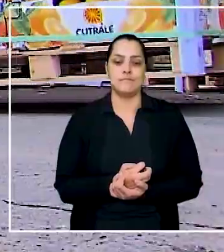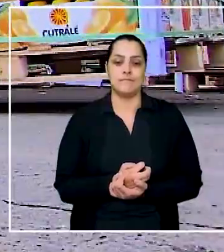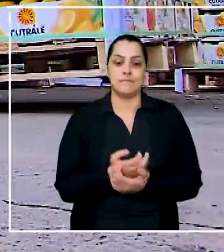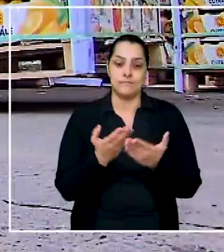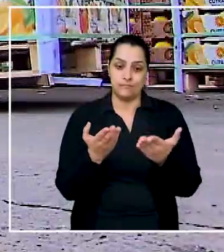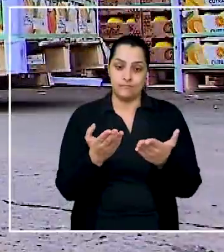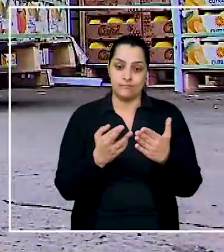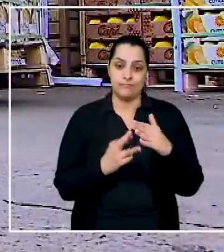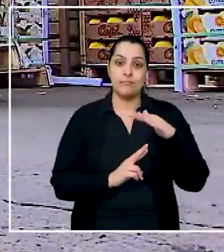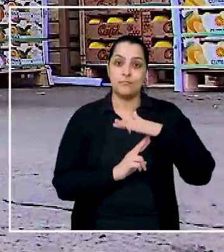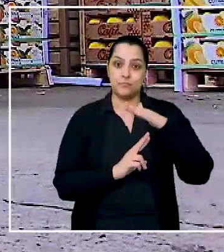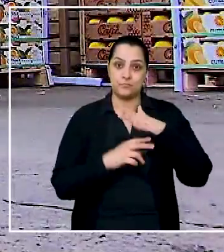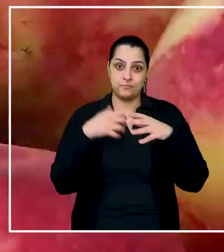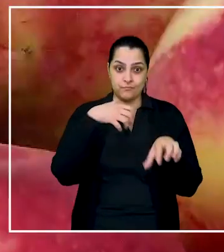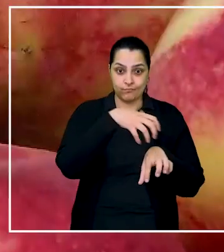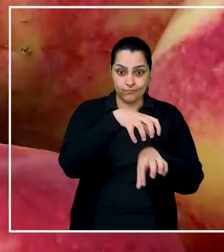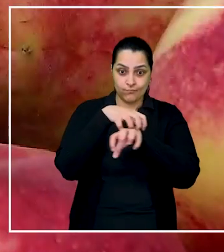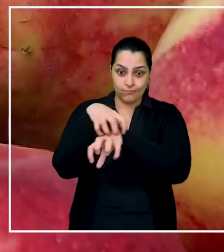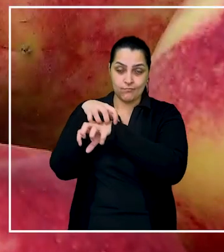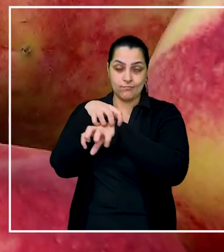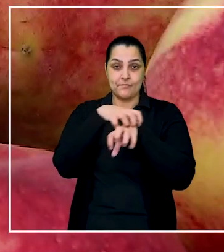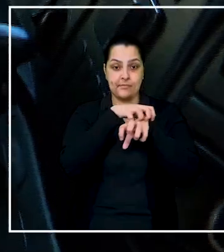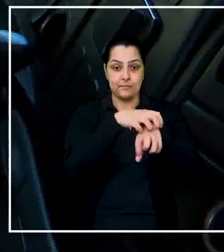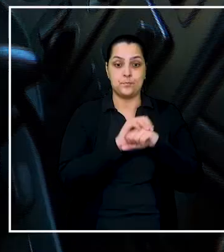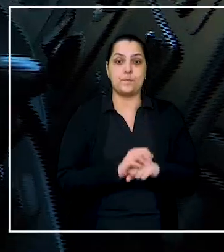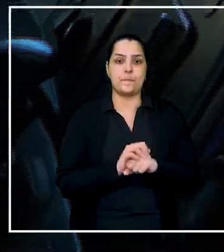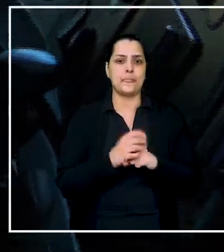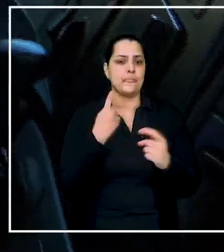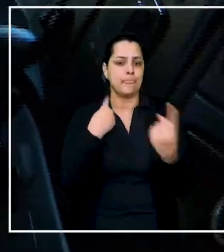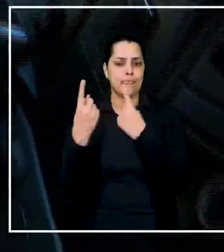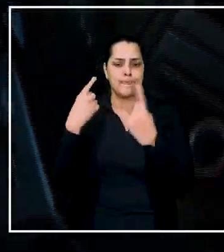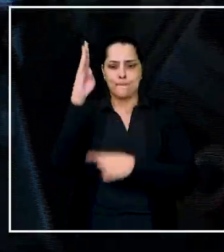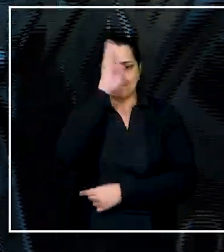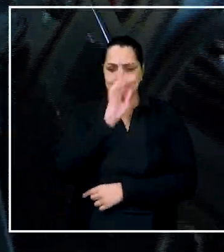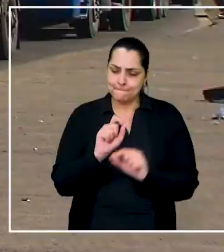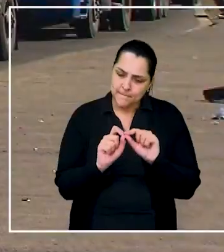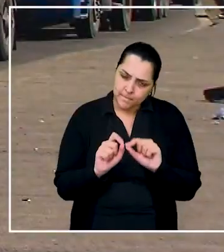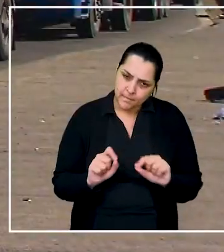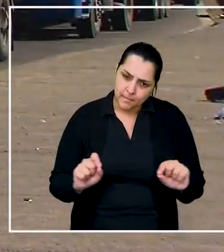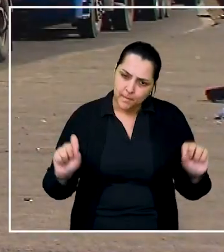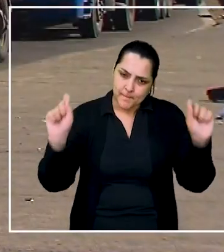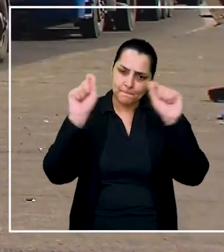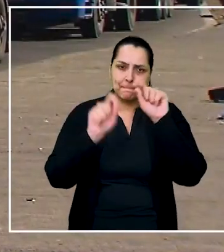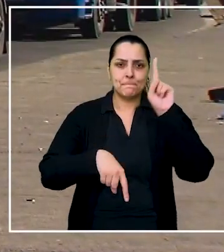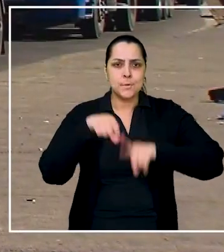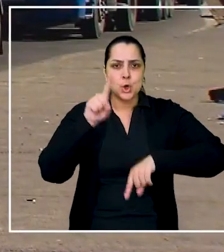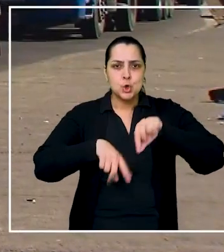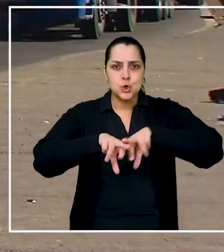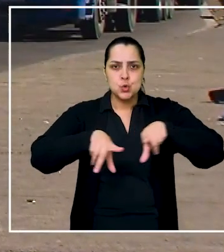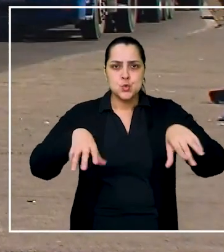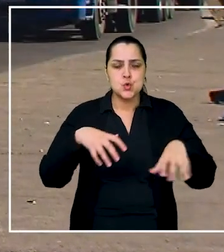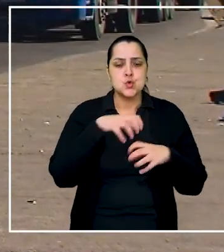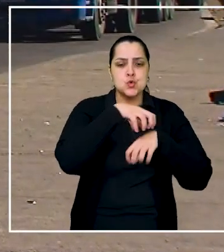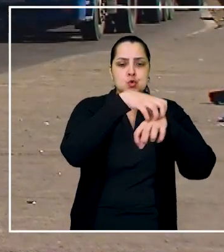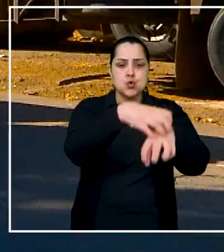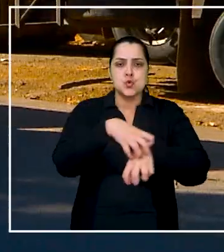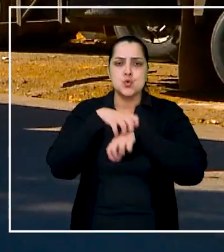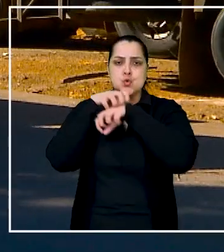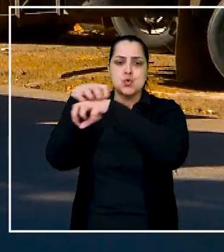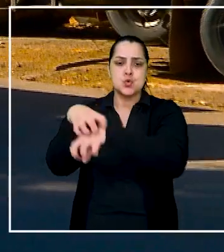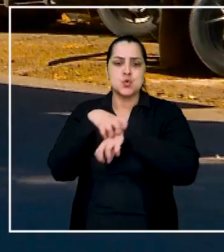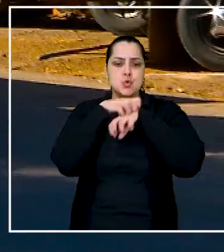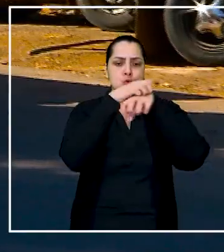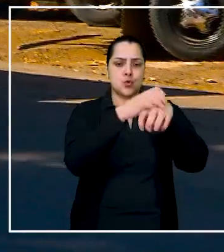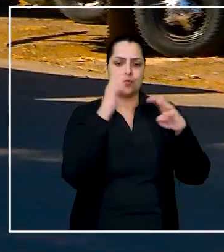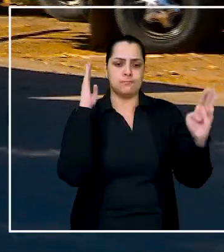O modal rodoviário aquece a economia brasileira. Pelas estradas do país, diversos produtos são transportados.